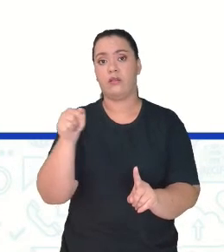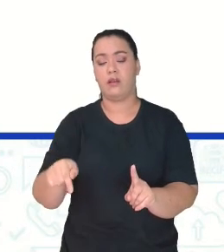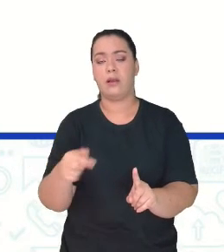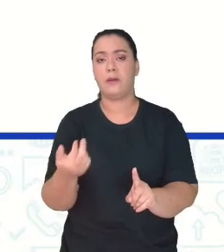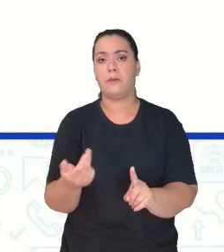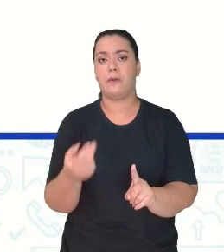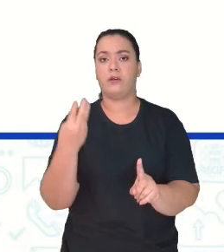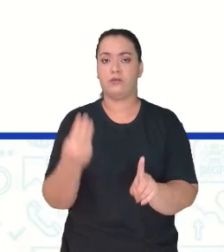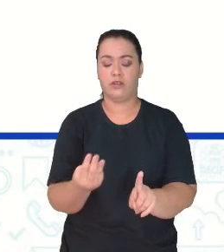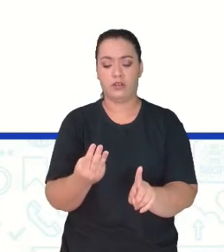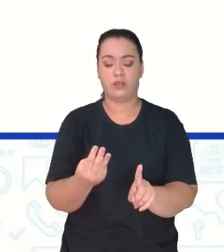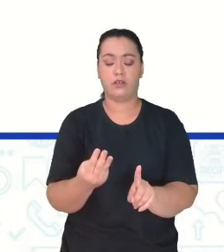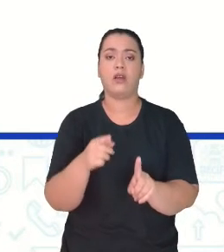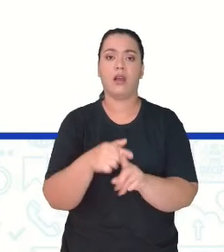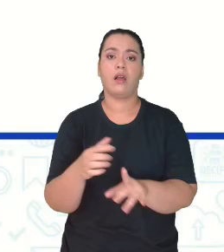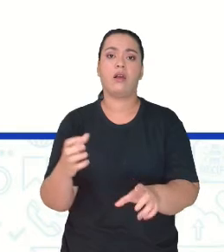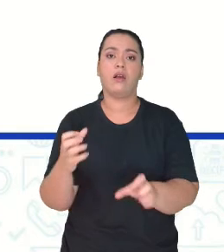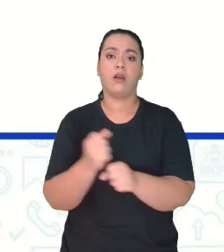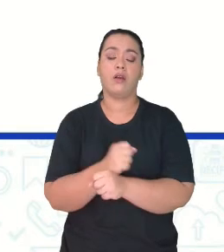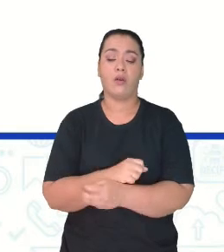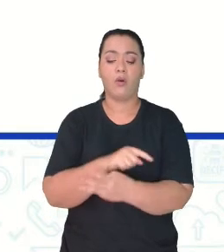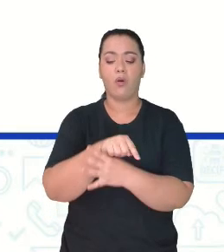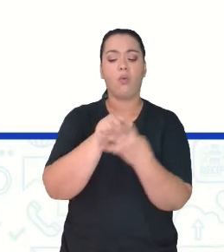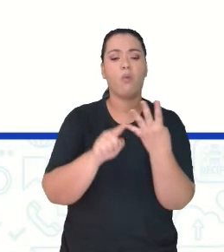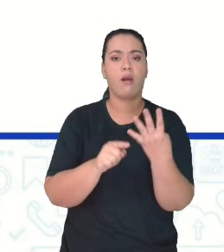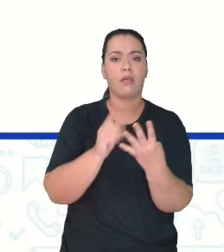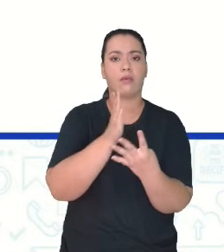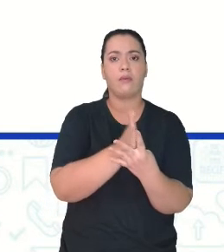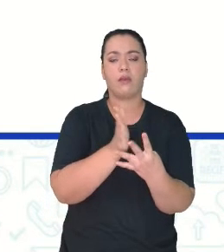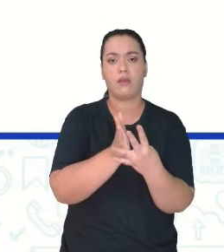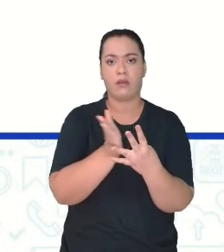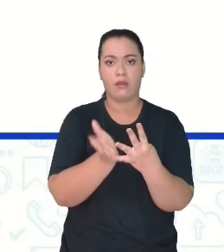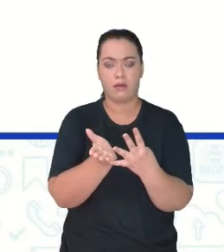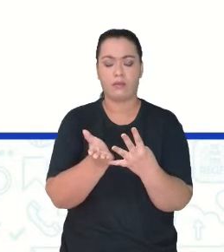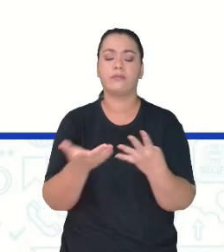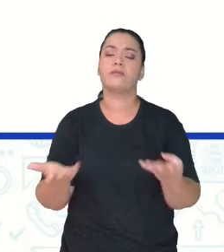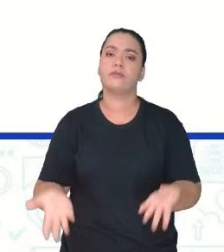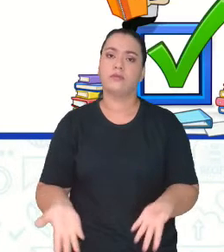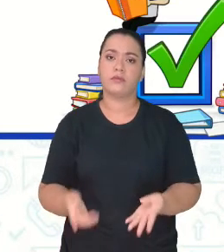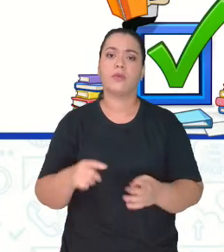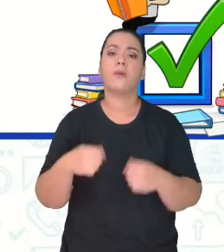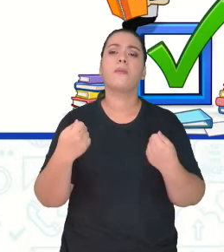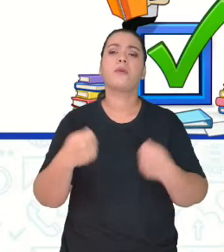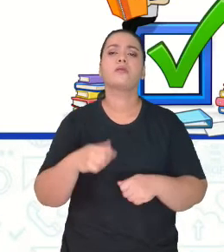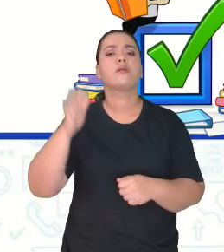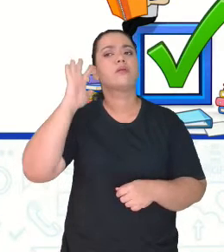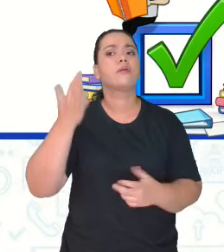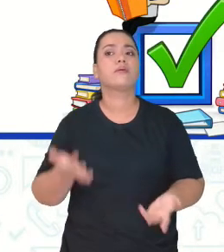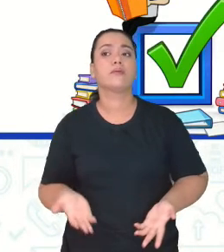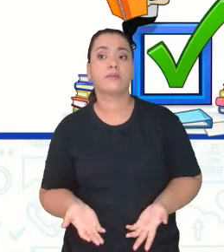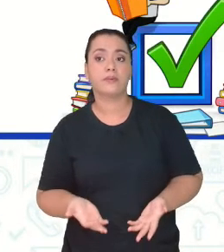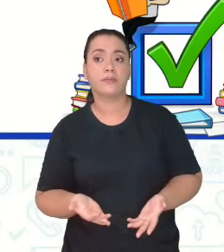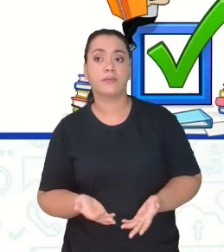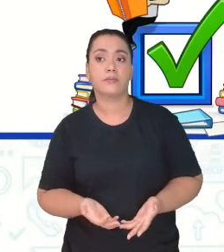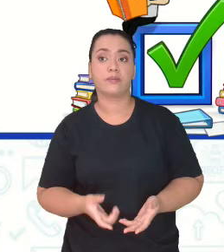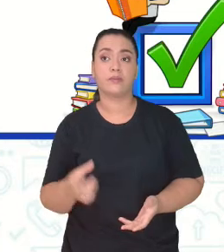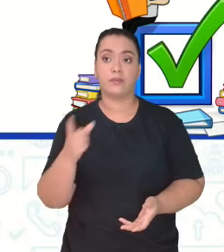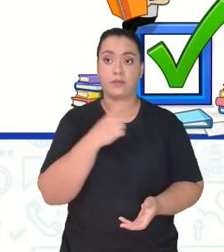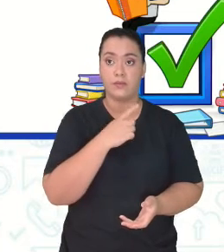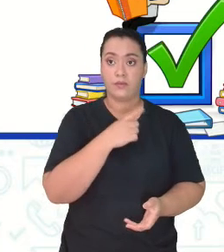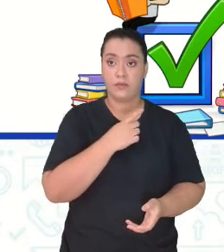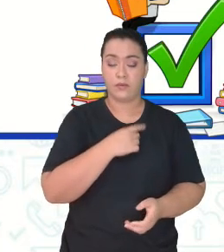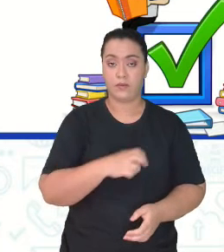bom? Totalizando aí 4 partes no total. Então o que é que a gente precisa fazer aí para resolver esse problema? Pegaremos